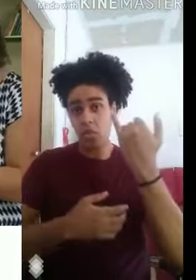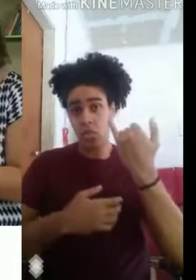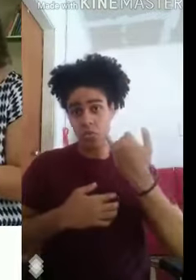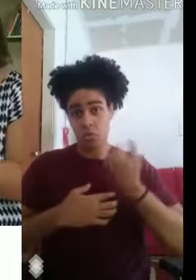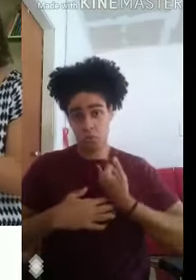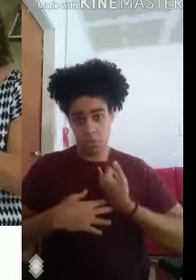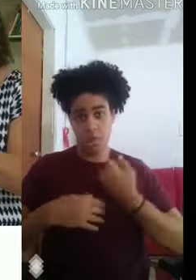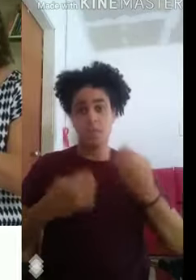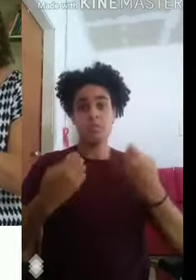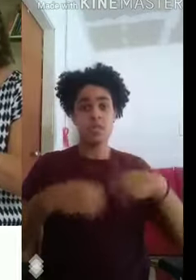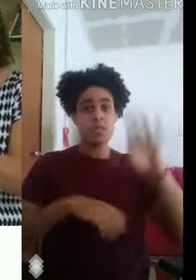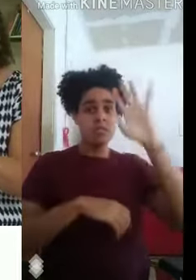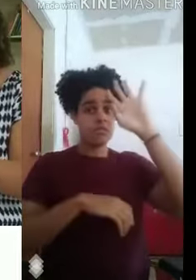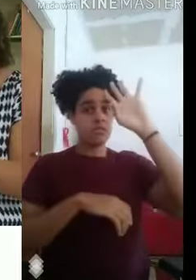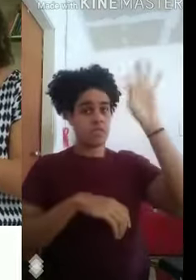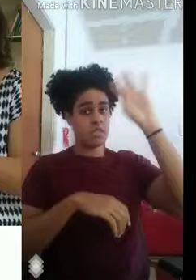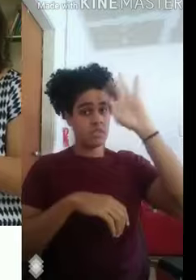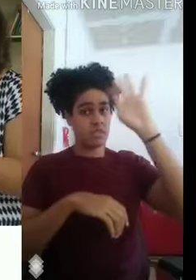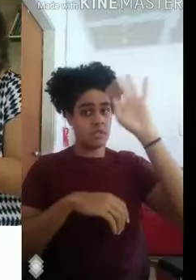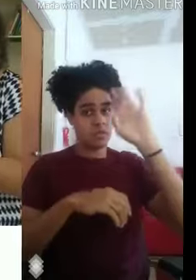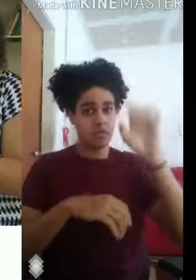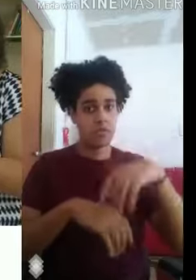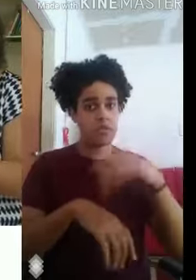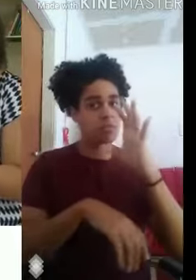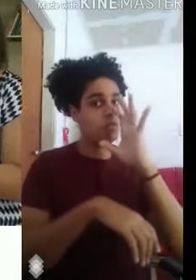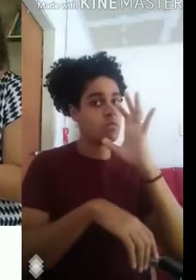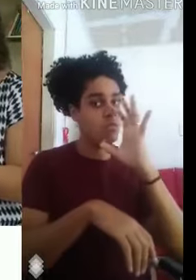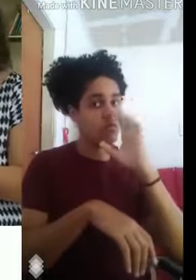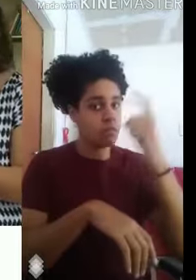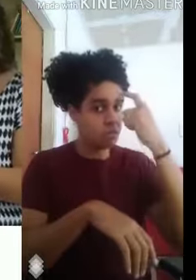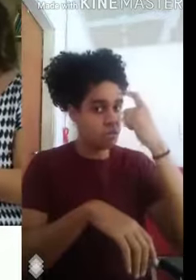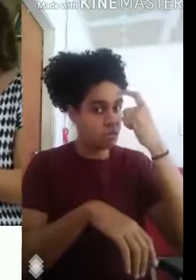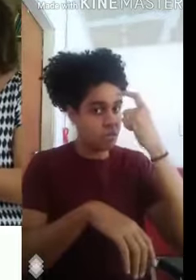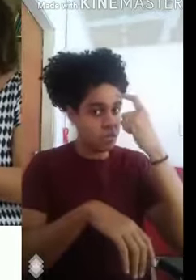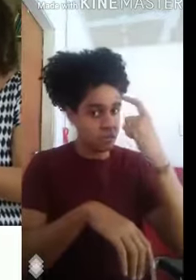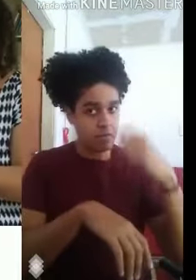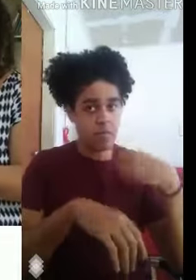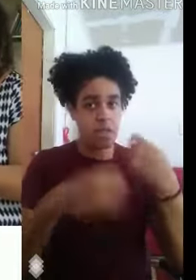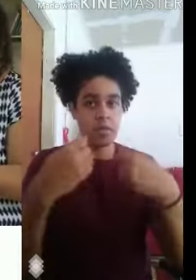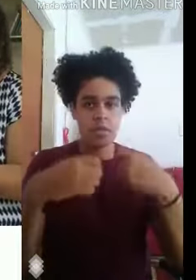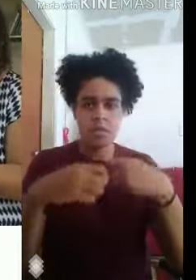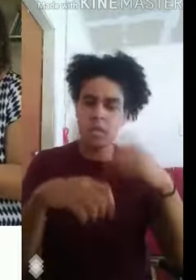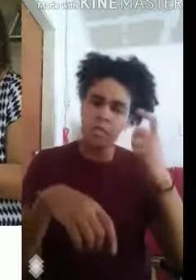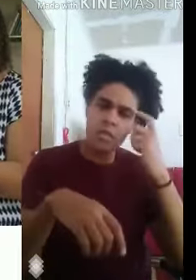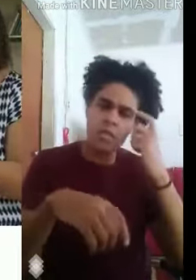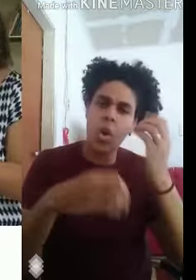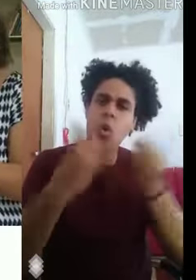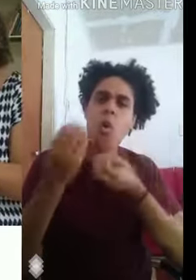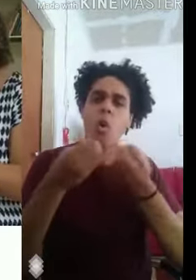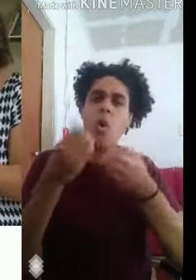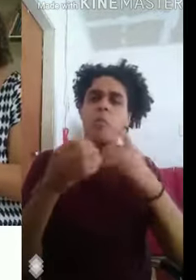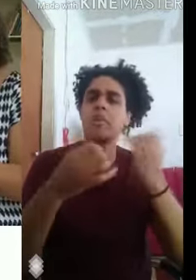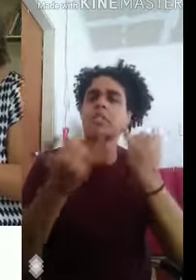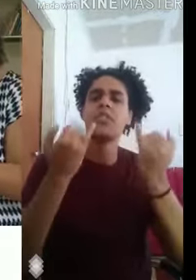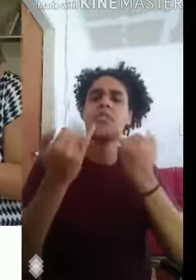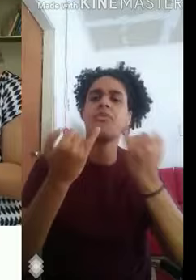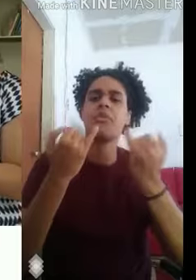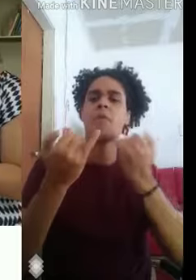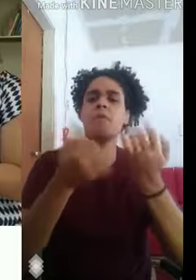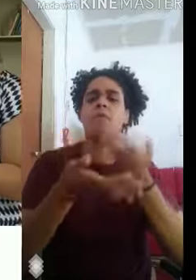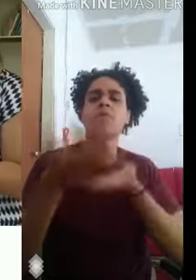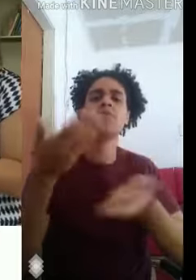na gente, elas sejam refletidas, analisadas, pensadas. A gente deve pensar como que